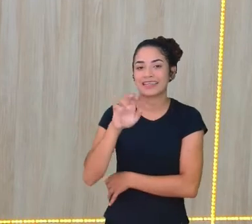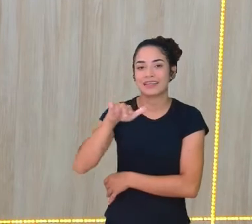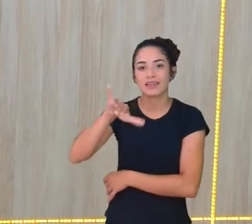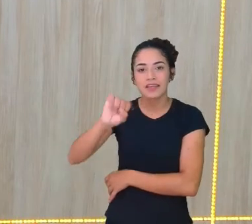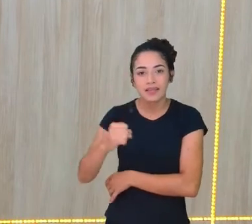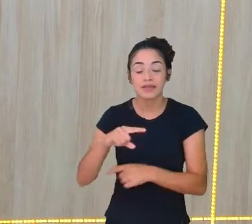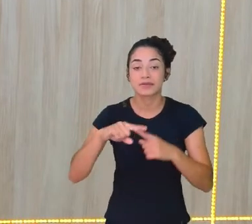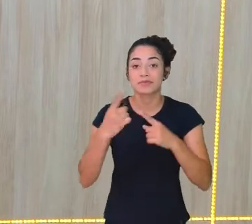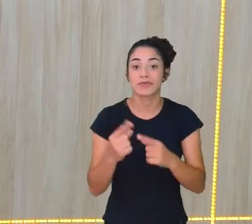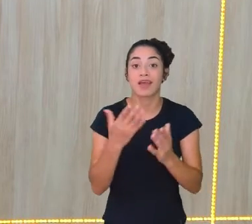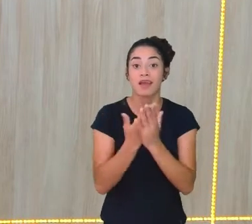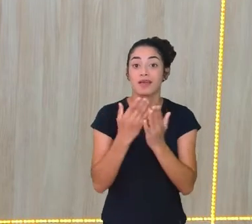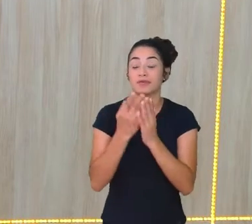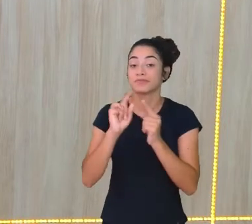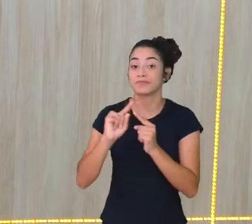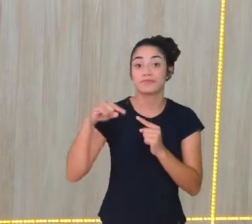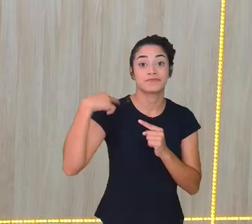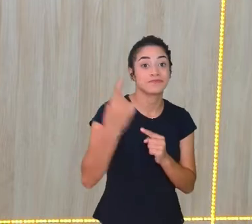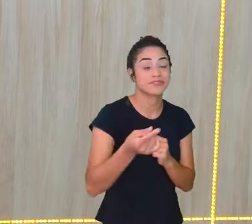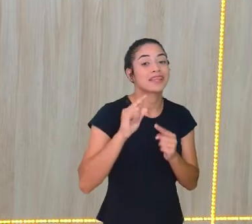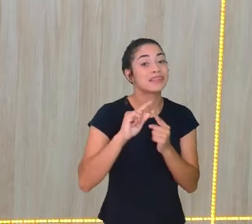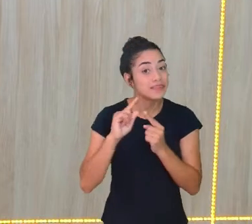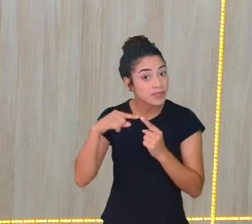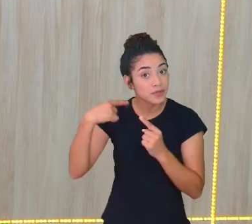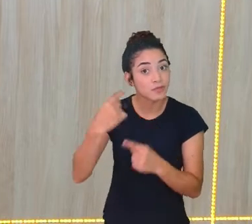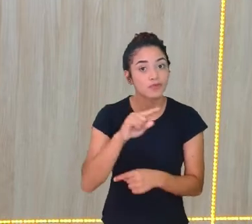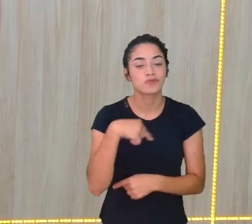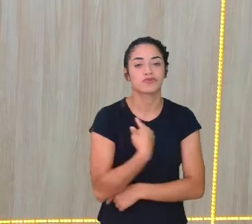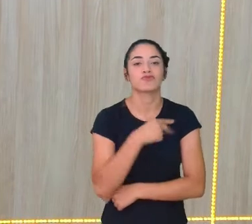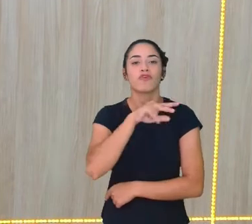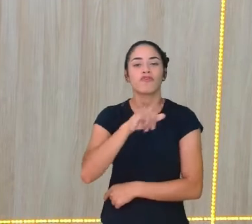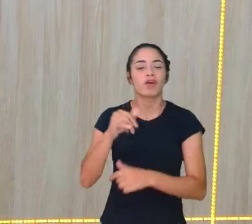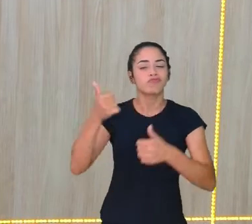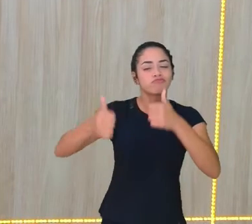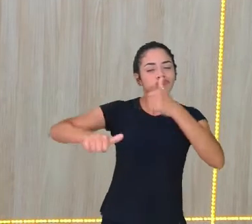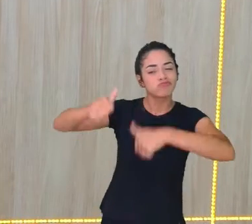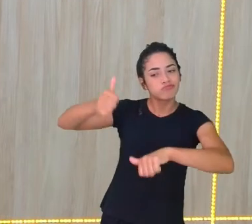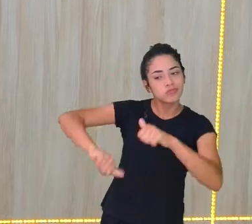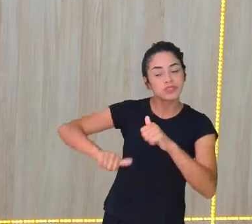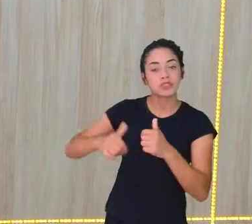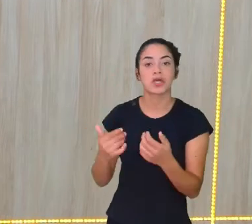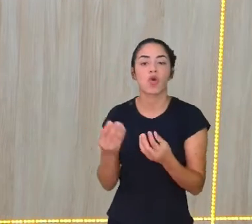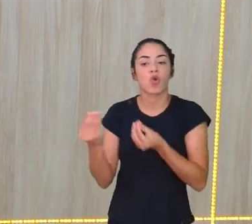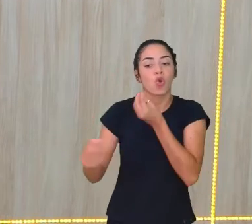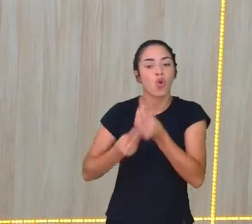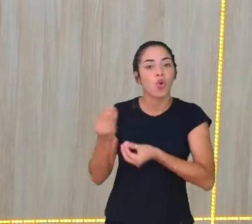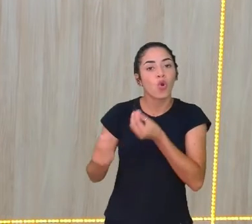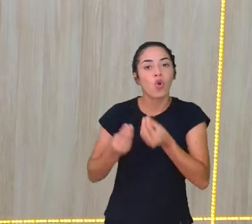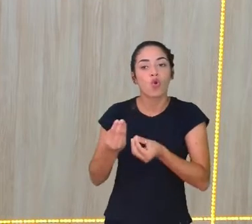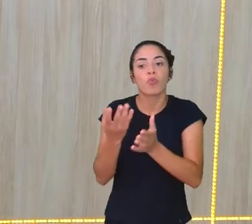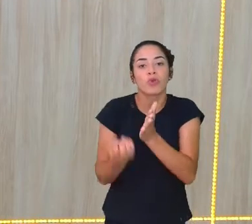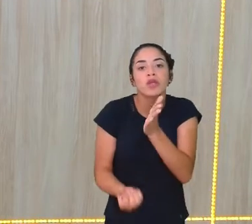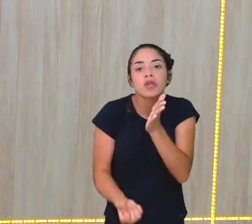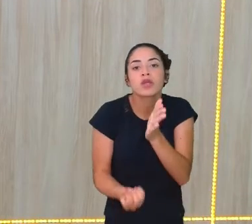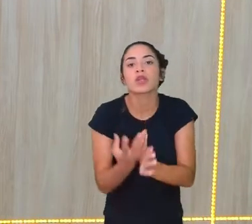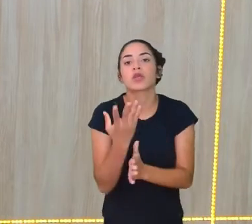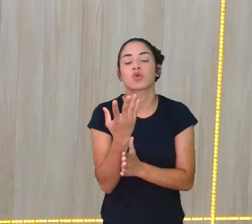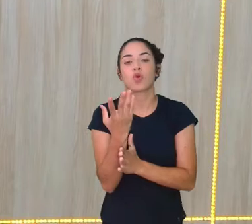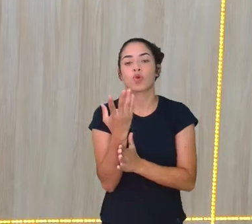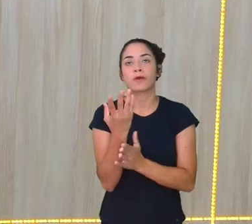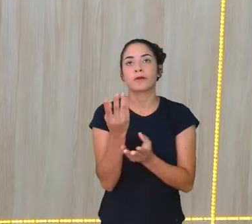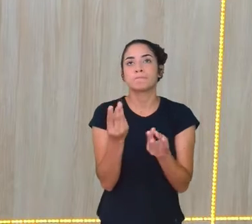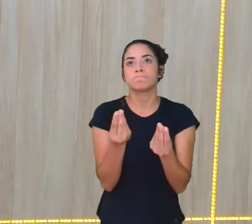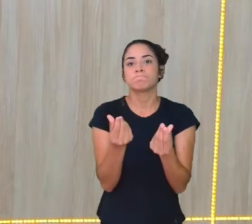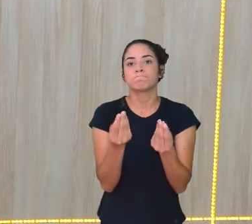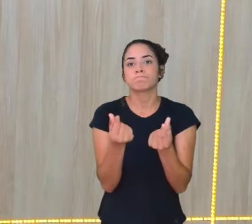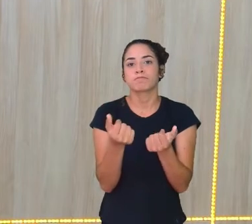nossa próxima aula, né? Então, na próxima aula a gente vai analisar aqui como é que surgiu